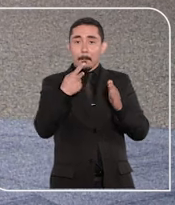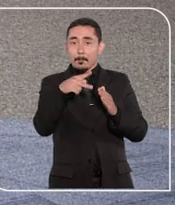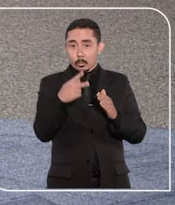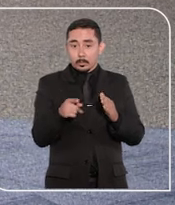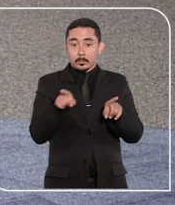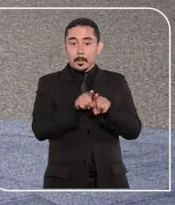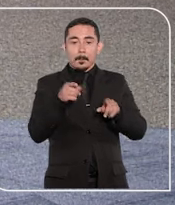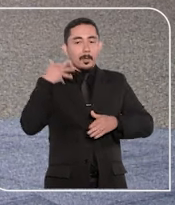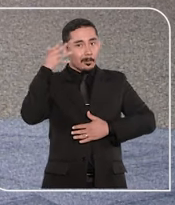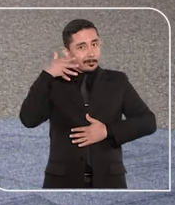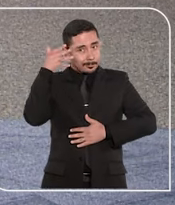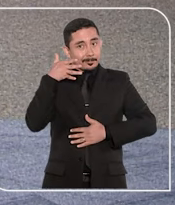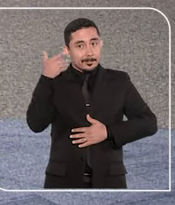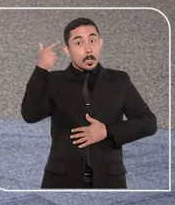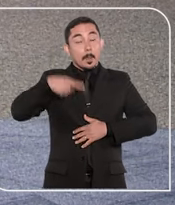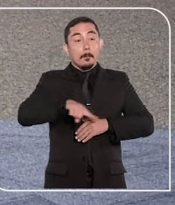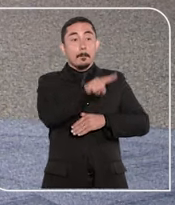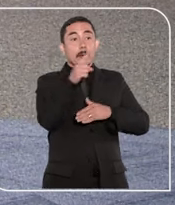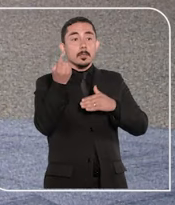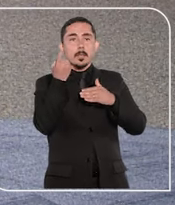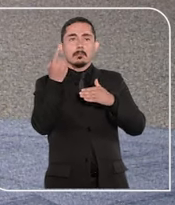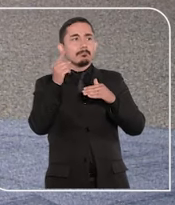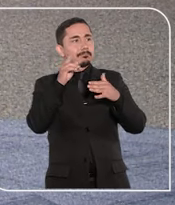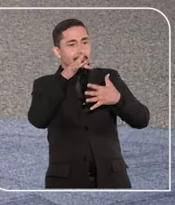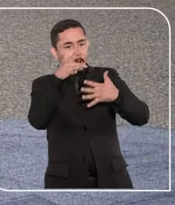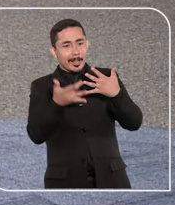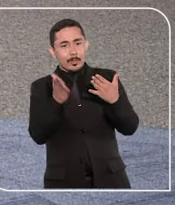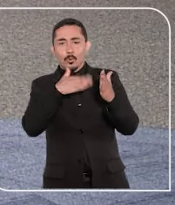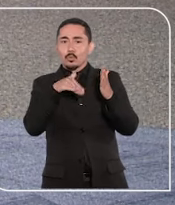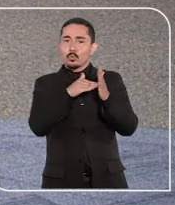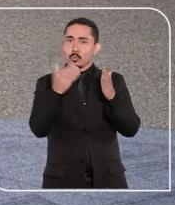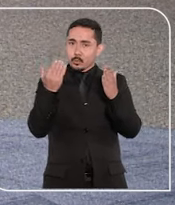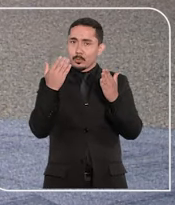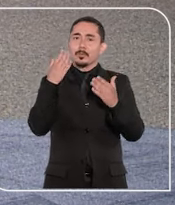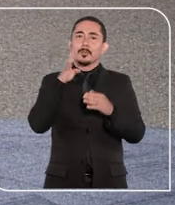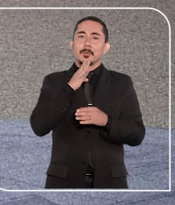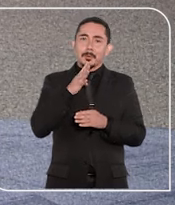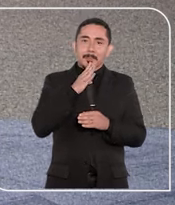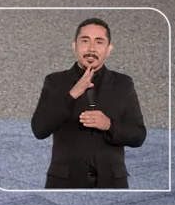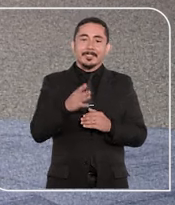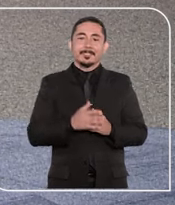repito, assim, ilustre figura das redes sociais. Muito bem-vindo, professor.